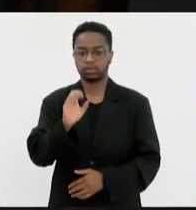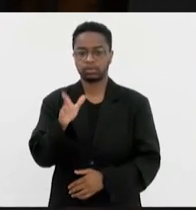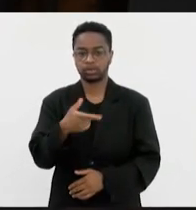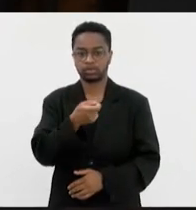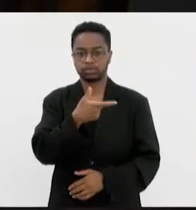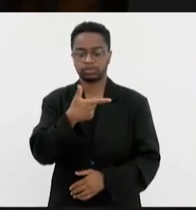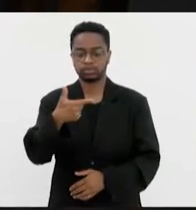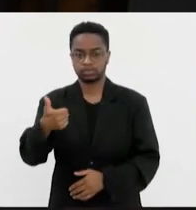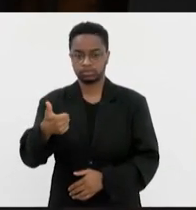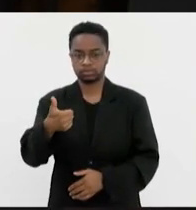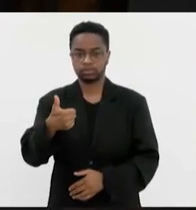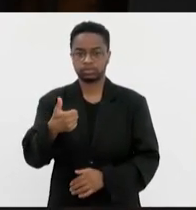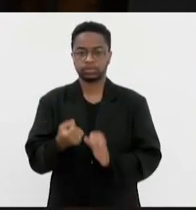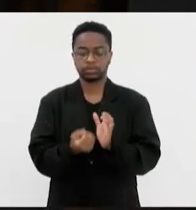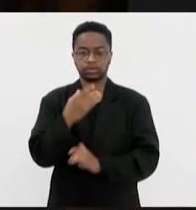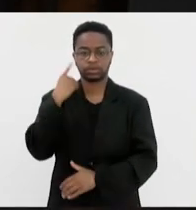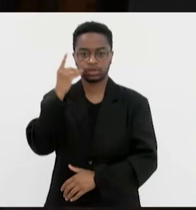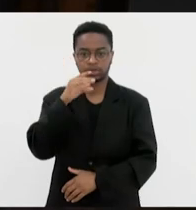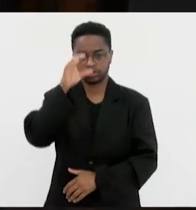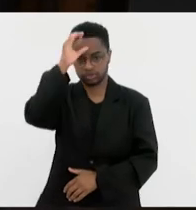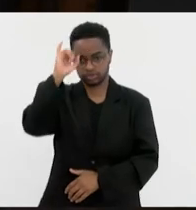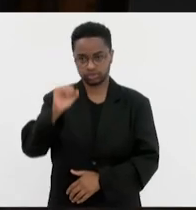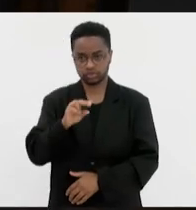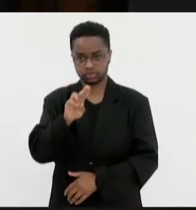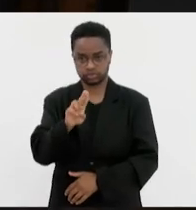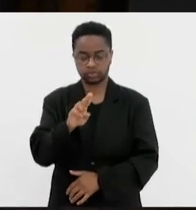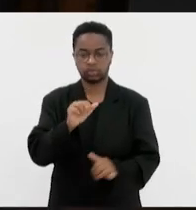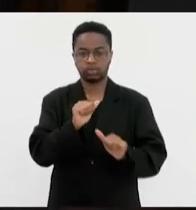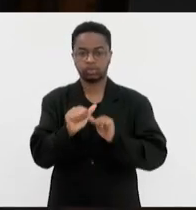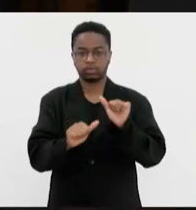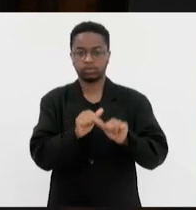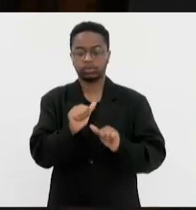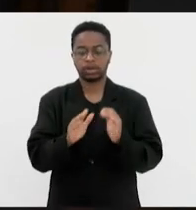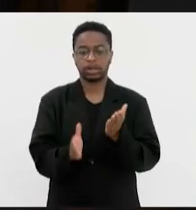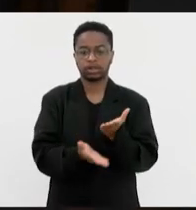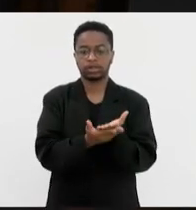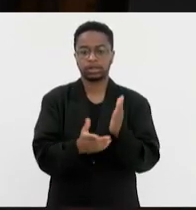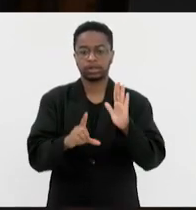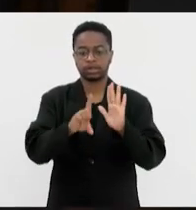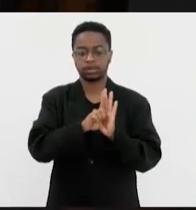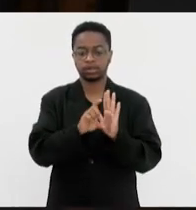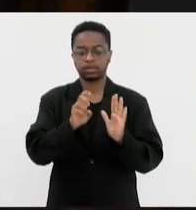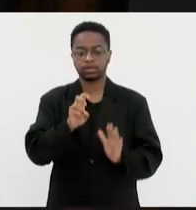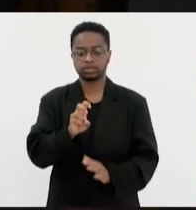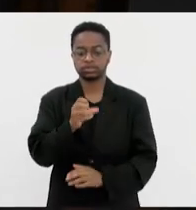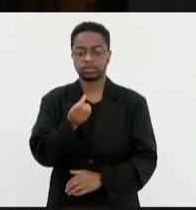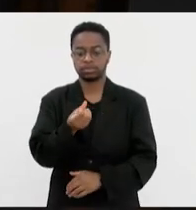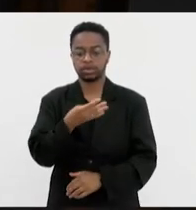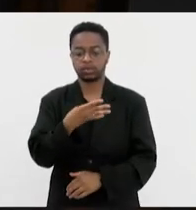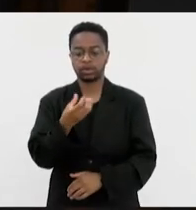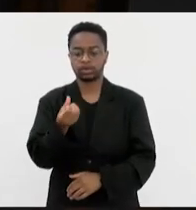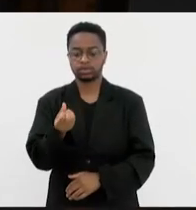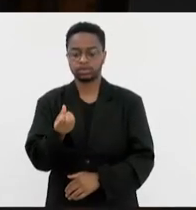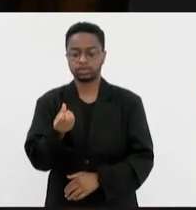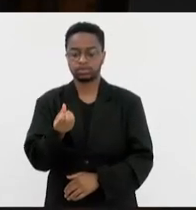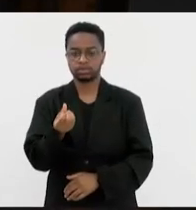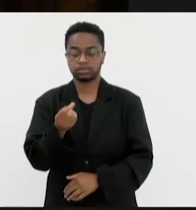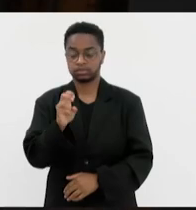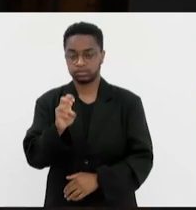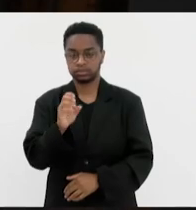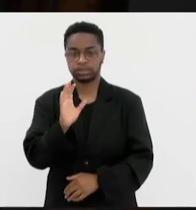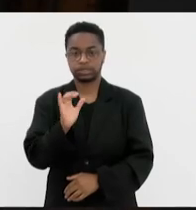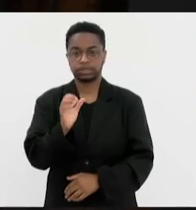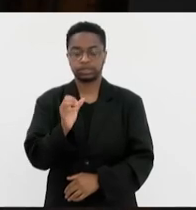4438 de 2021, de autoria da deputada Tia Ju, que altera o anexo da lei número 5645 de 6 de